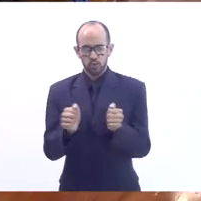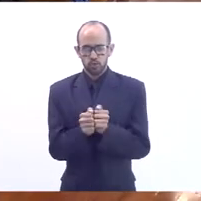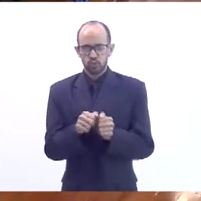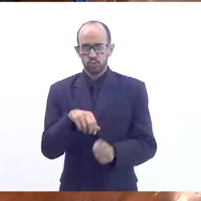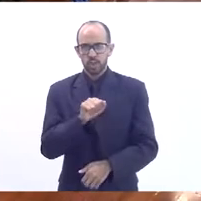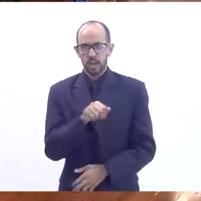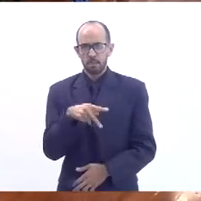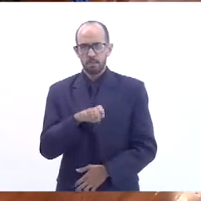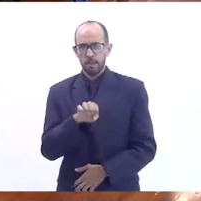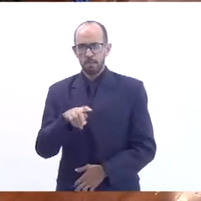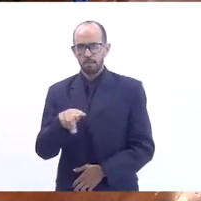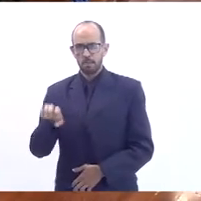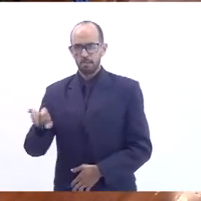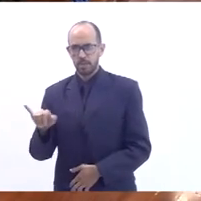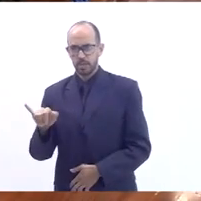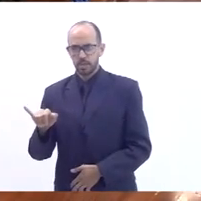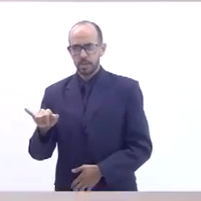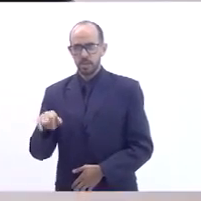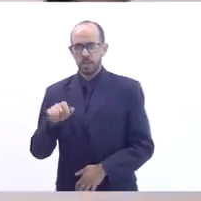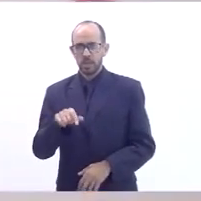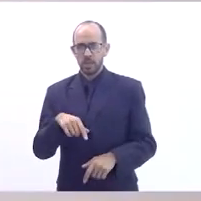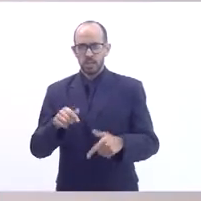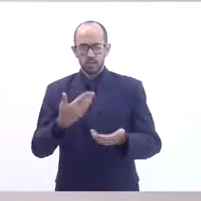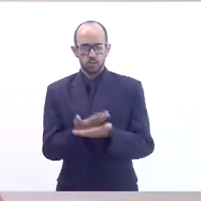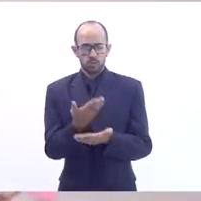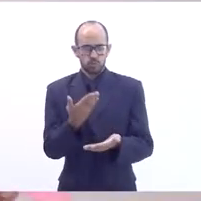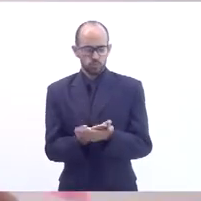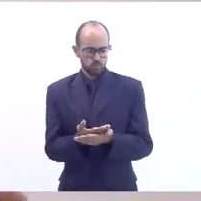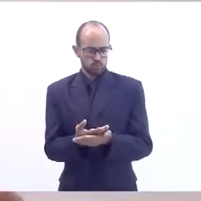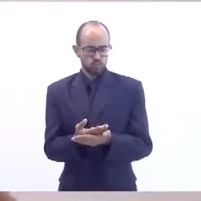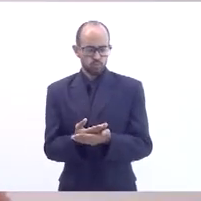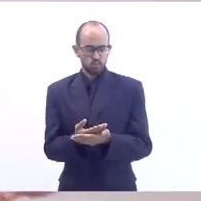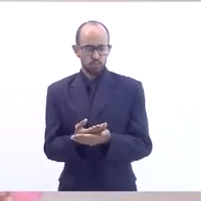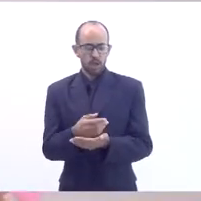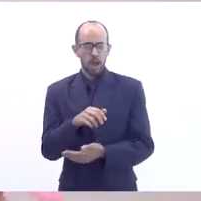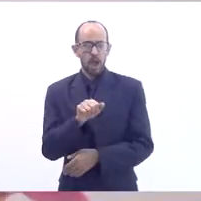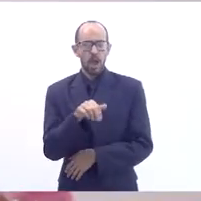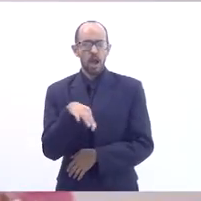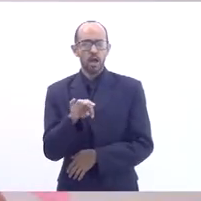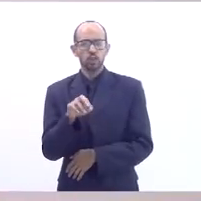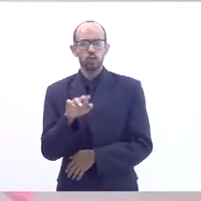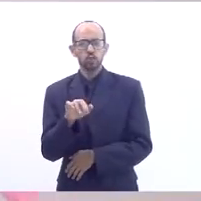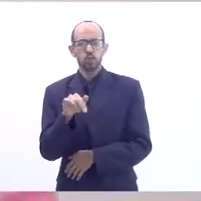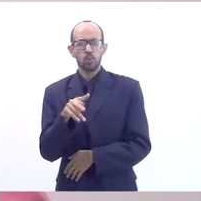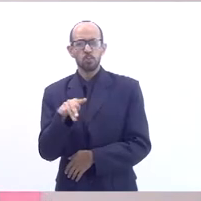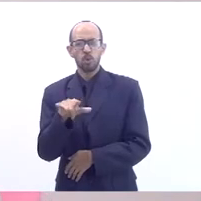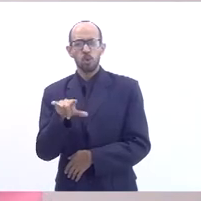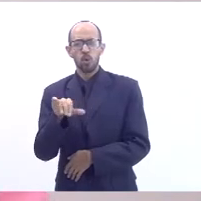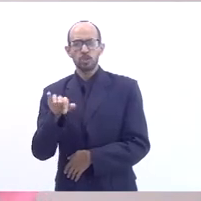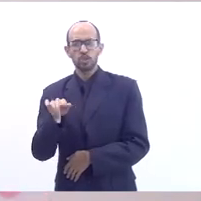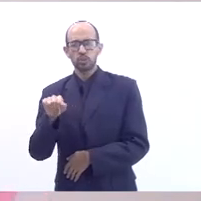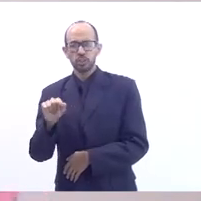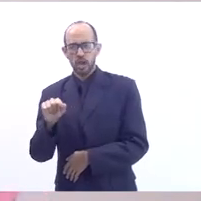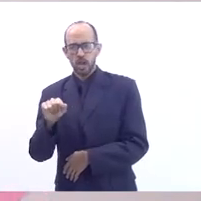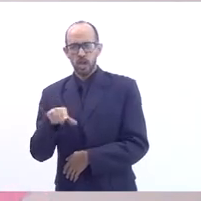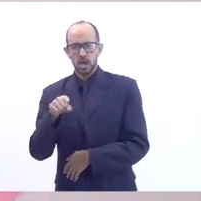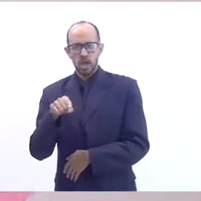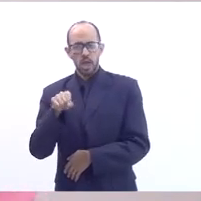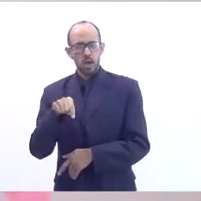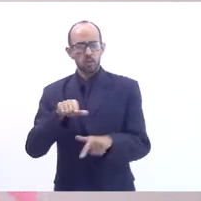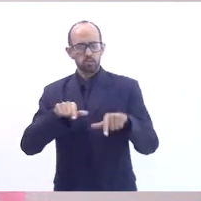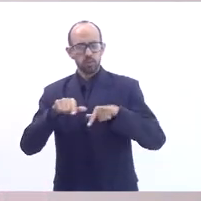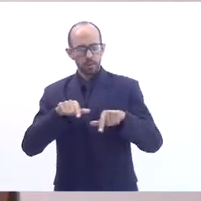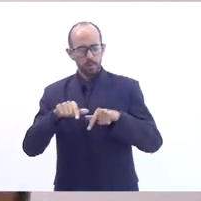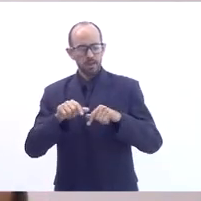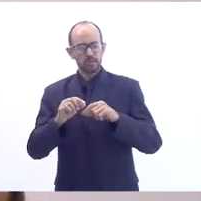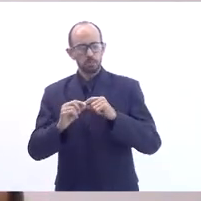antropólogo e ele sempre ele fala umas coisas bonitas e olhei para ele agora lembrei do nosso trabalho de formiguinha esse trabalho de